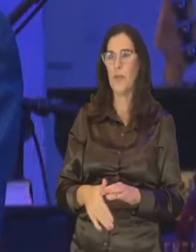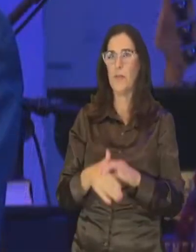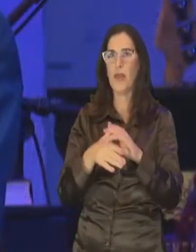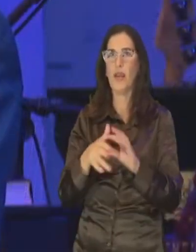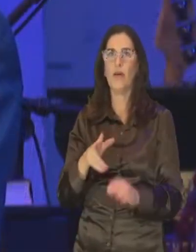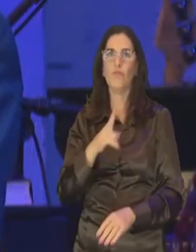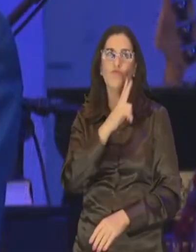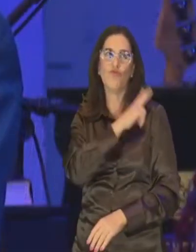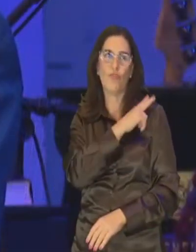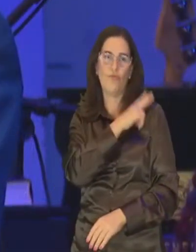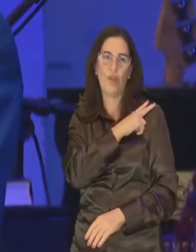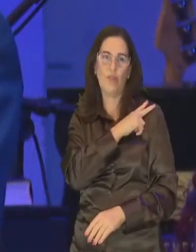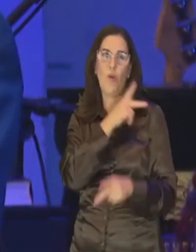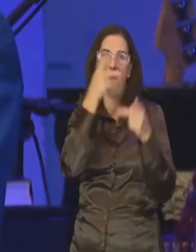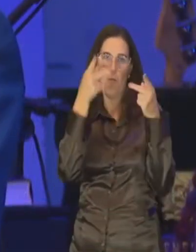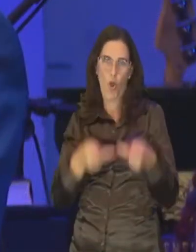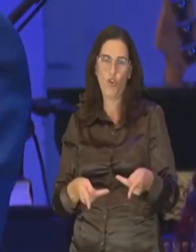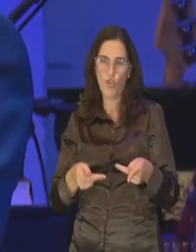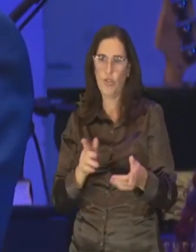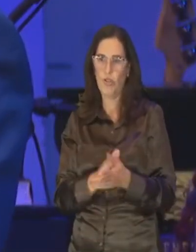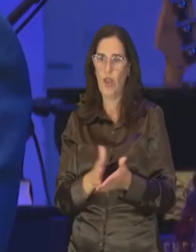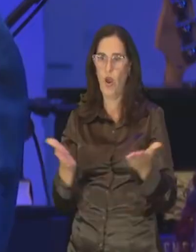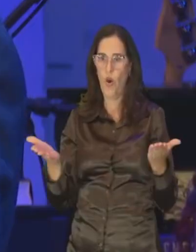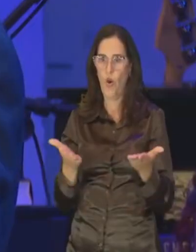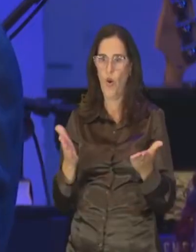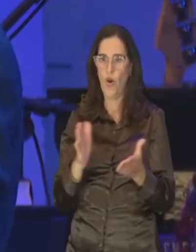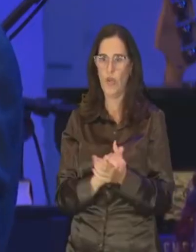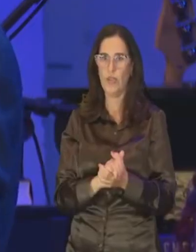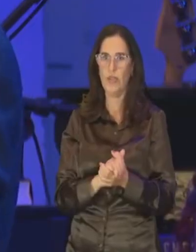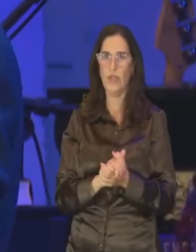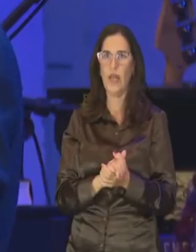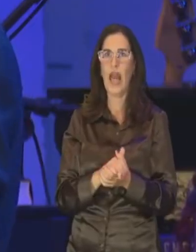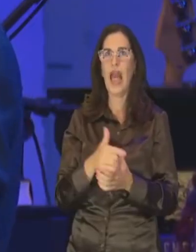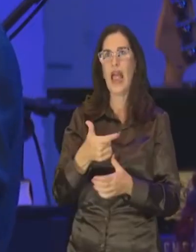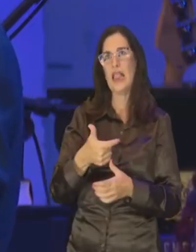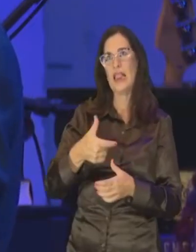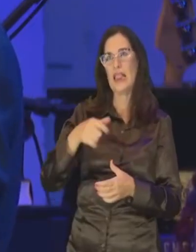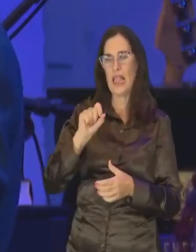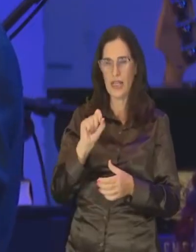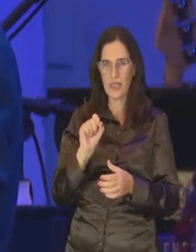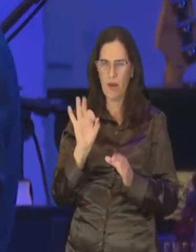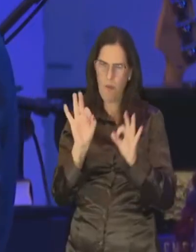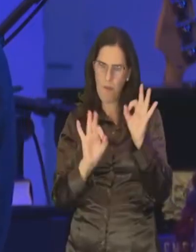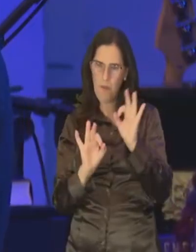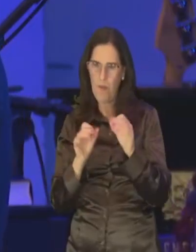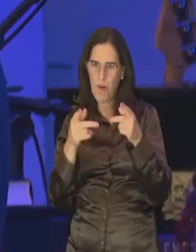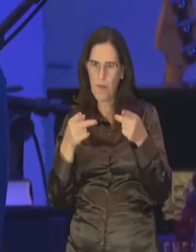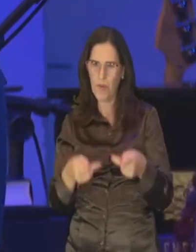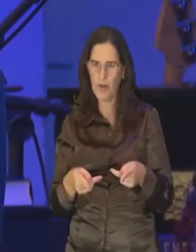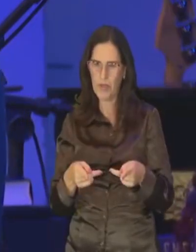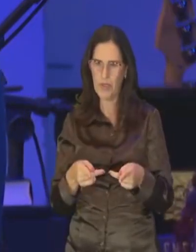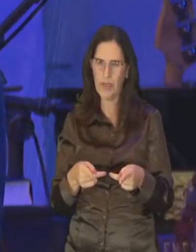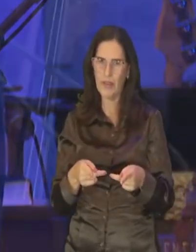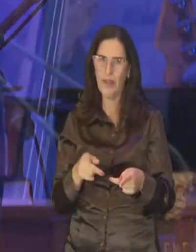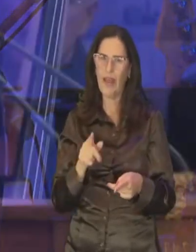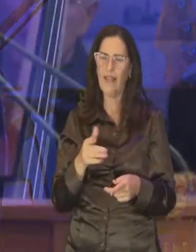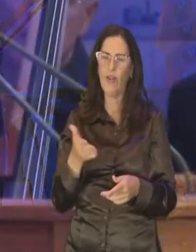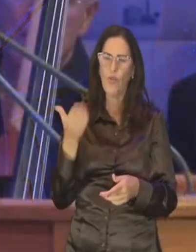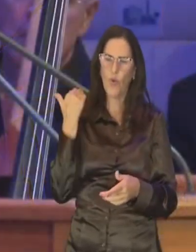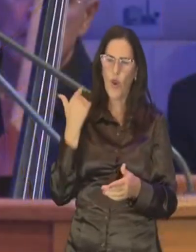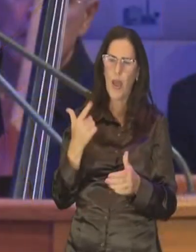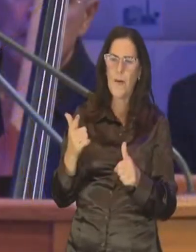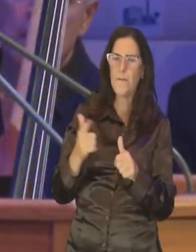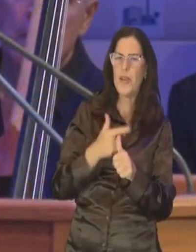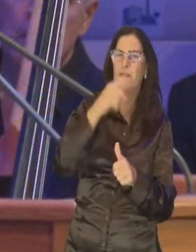área de projetos. Hoje, tenho mais de 10 anos na área de gestão de projetos, mas naquela vez, foi a